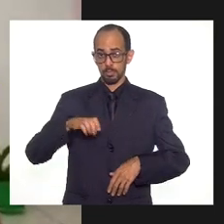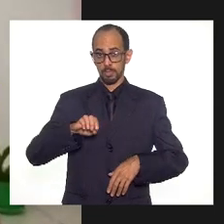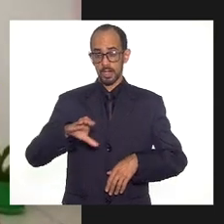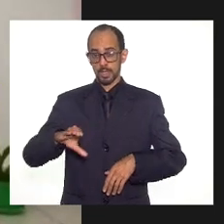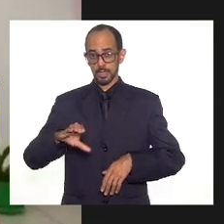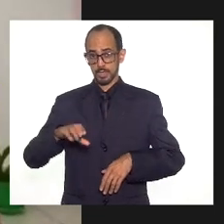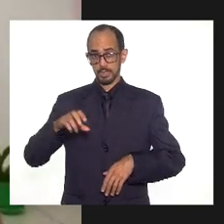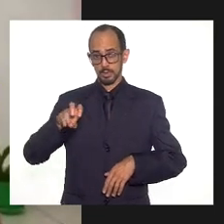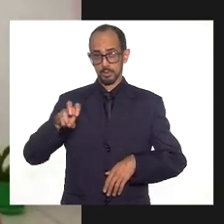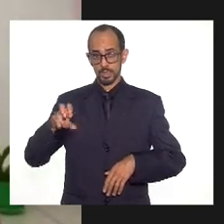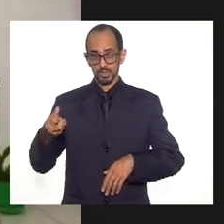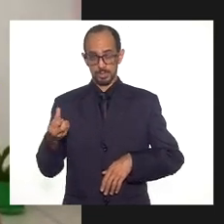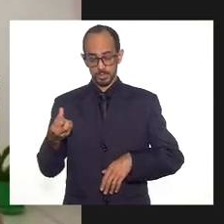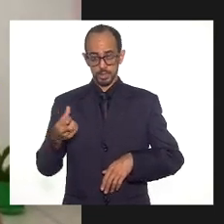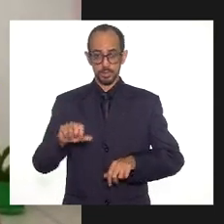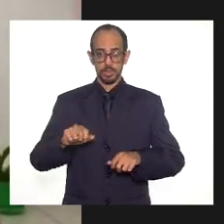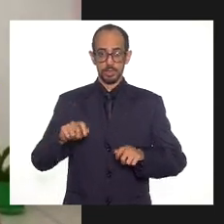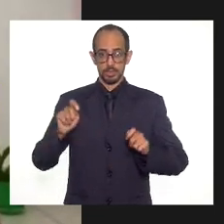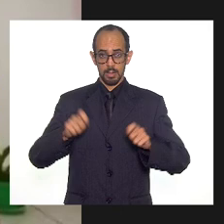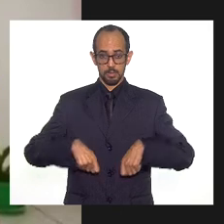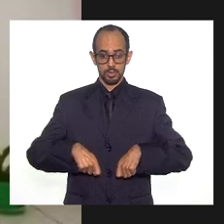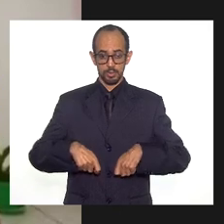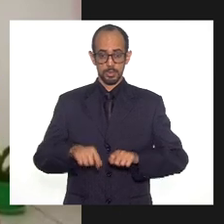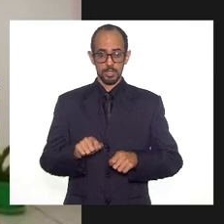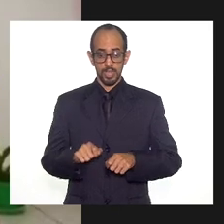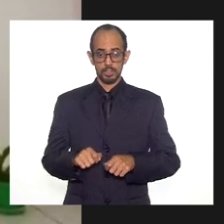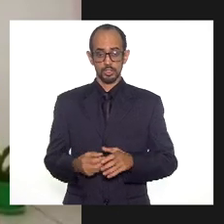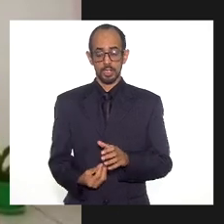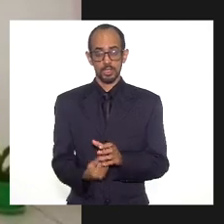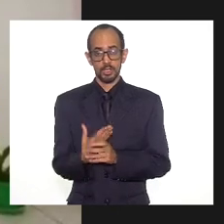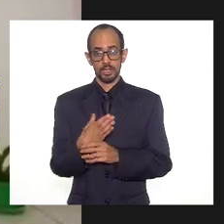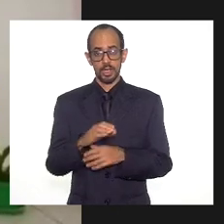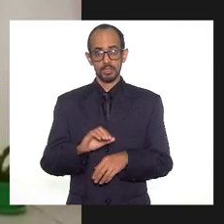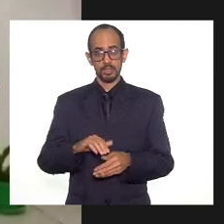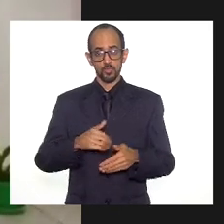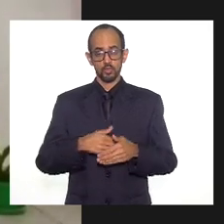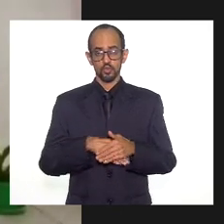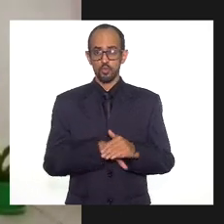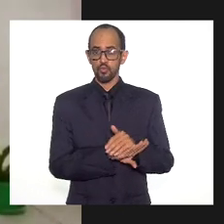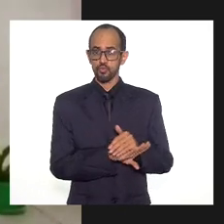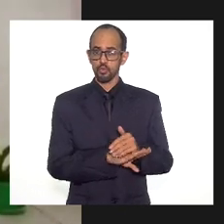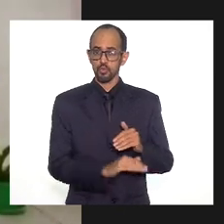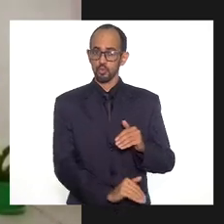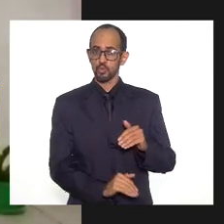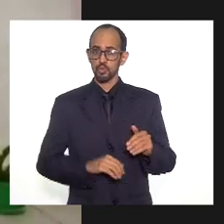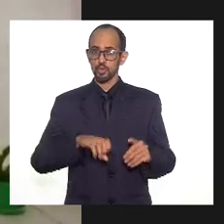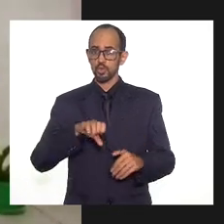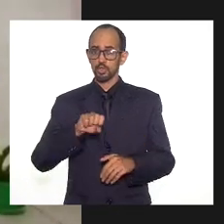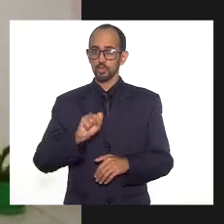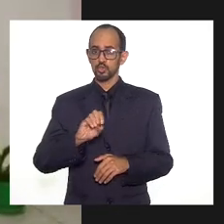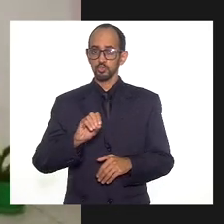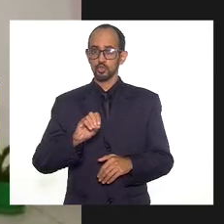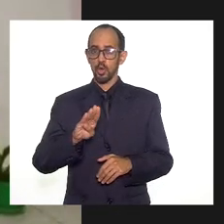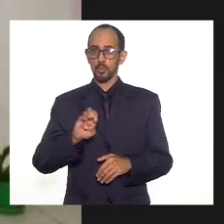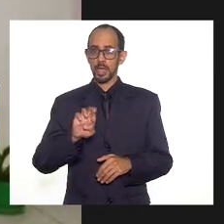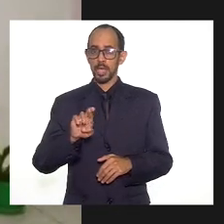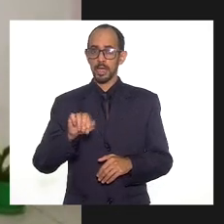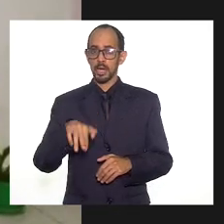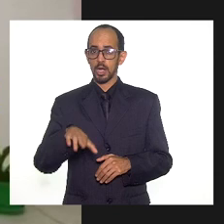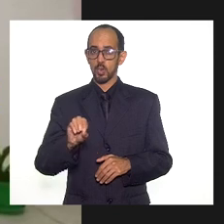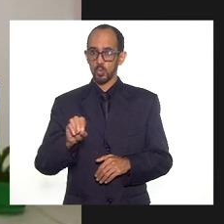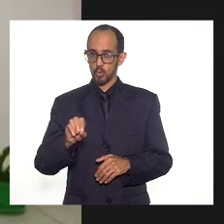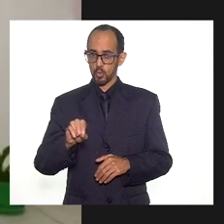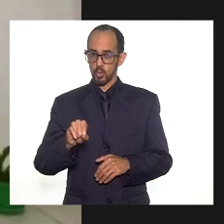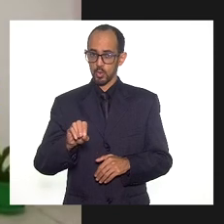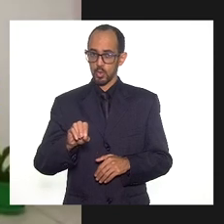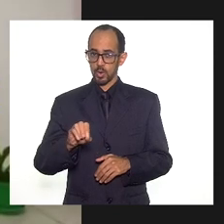que traz a possibilidade de construção de um fundo chamado soberano, e foi importante a fala do deputado Luiz Paulo